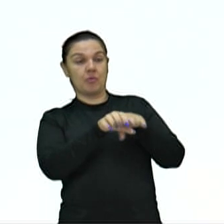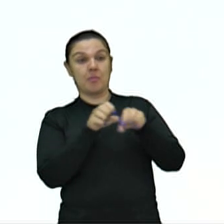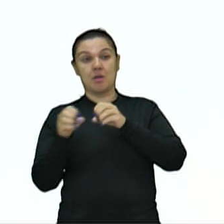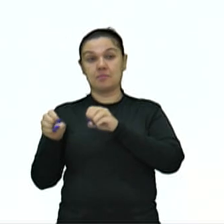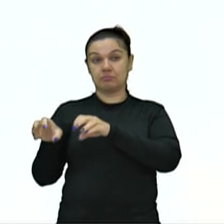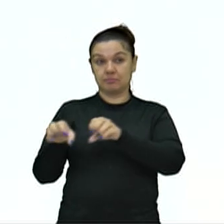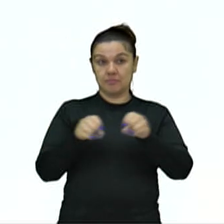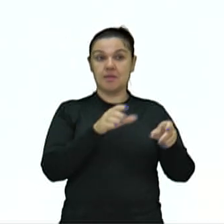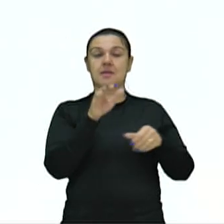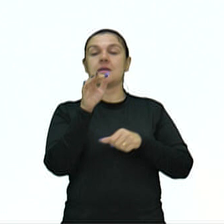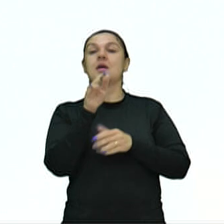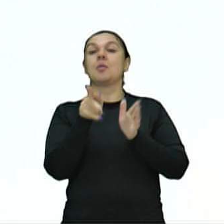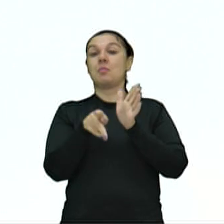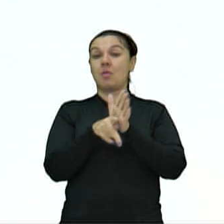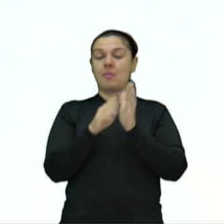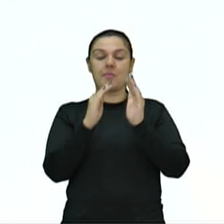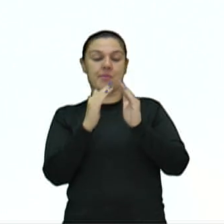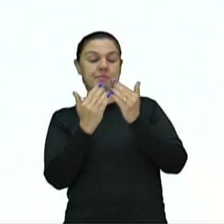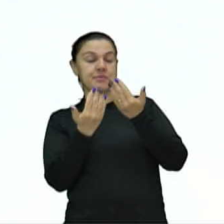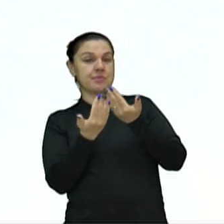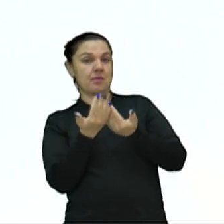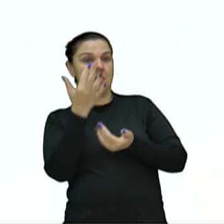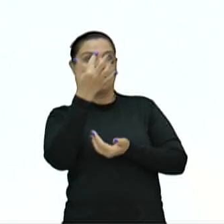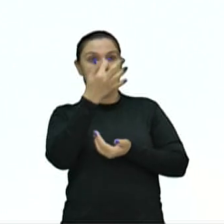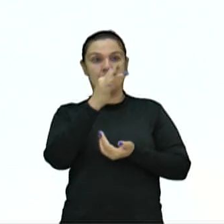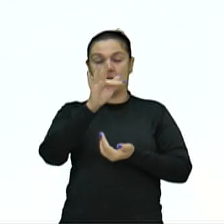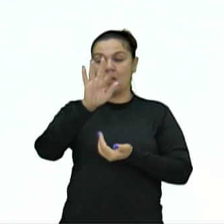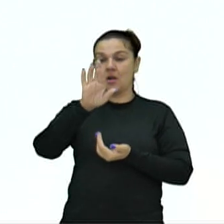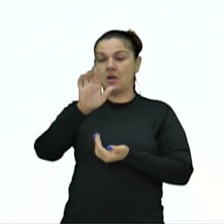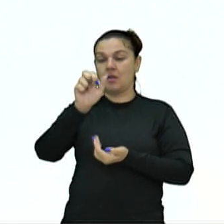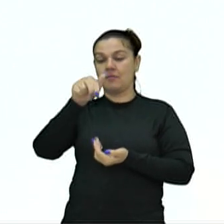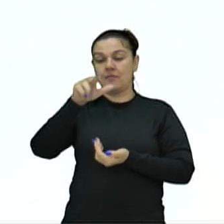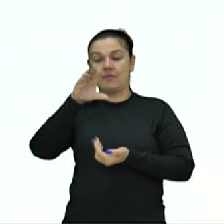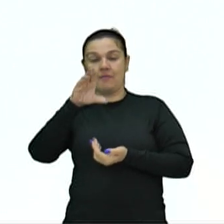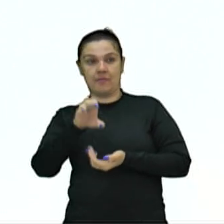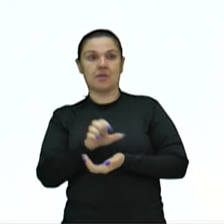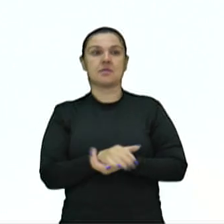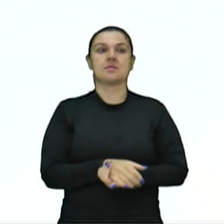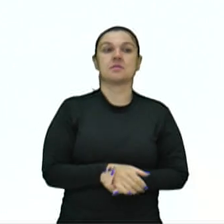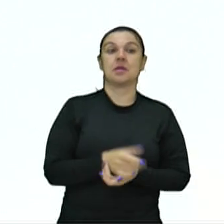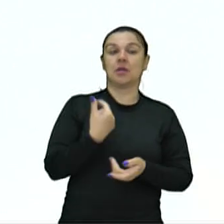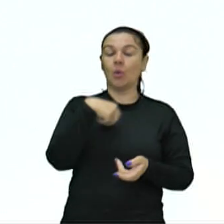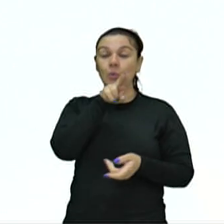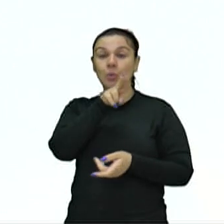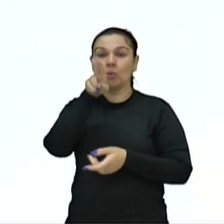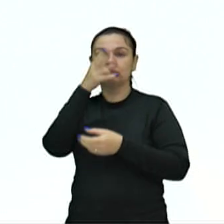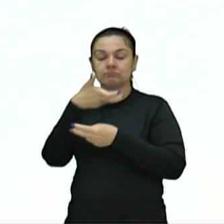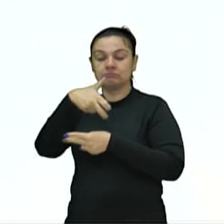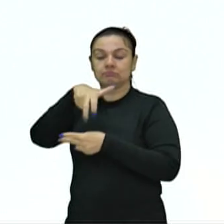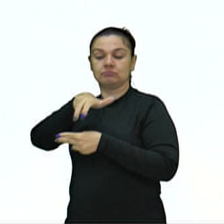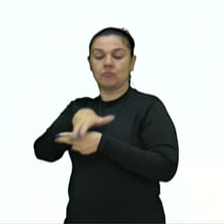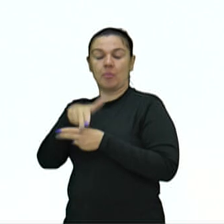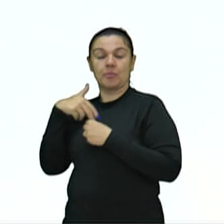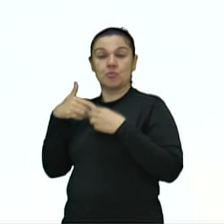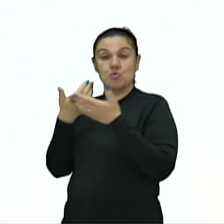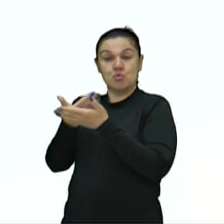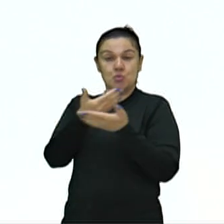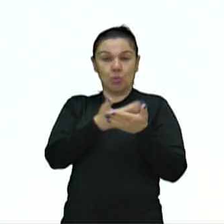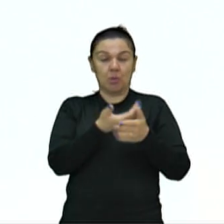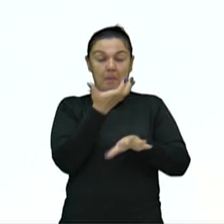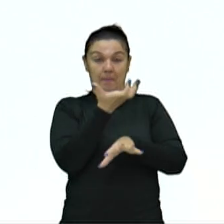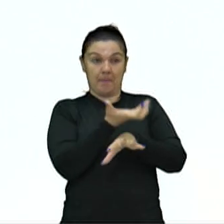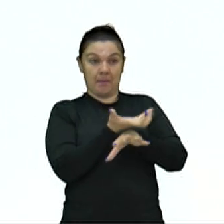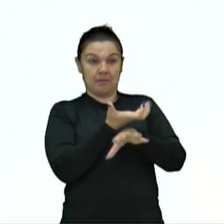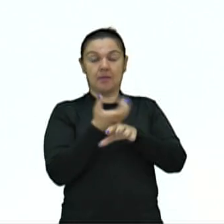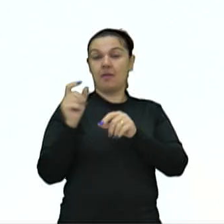de France. A cátedra que ele ocupa nesta instituição se chama História dos Sistemas do Pensamento.